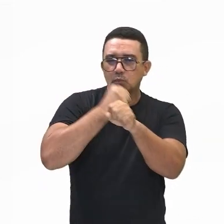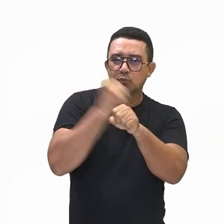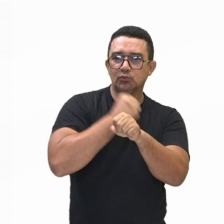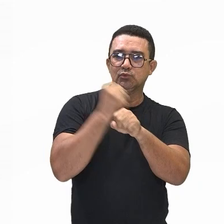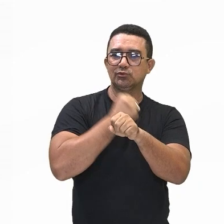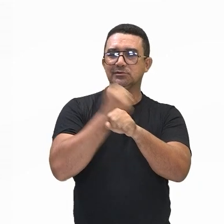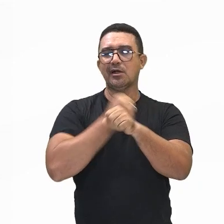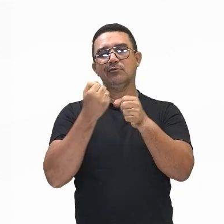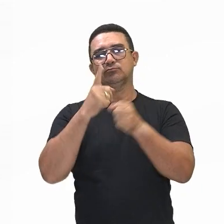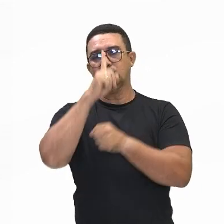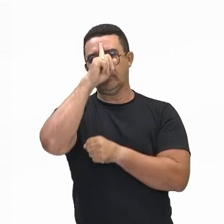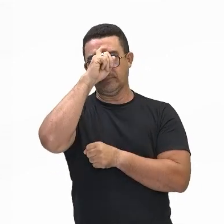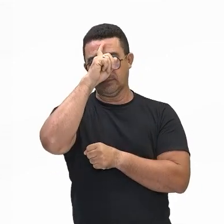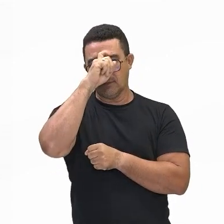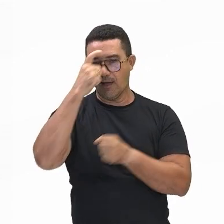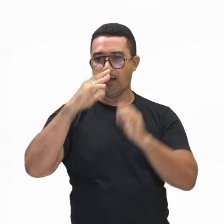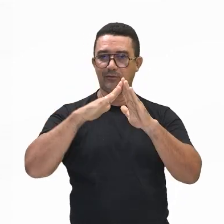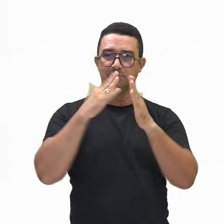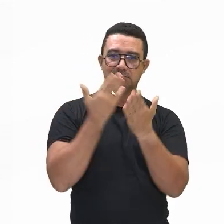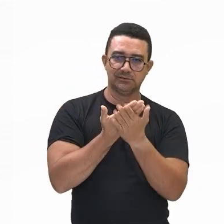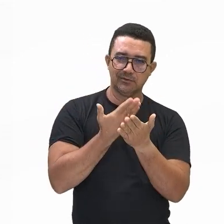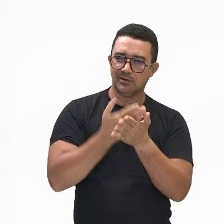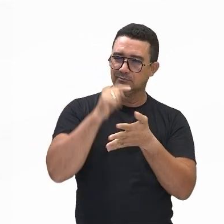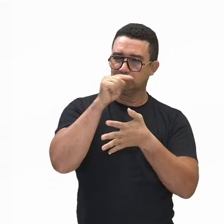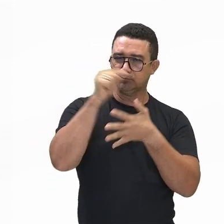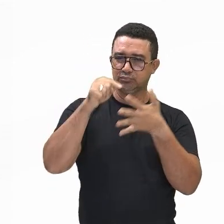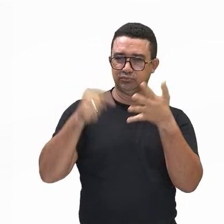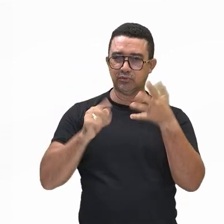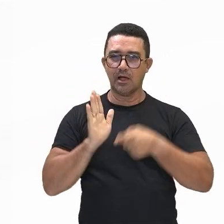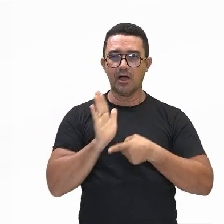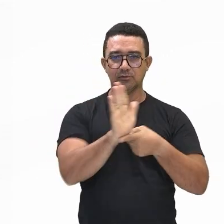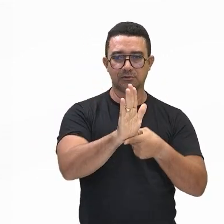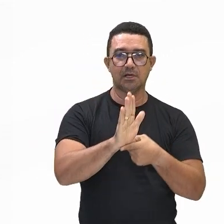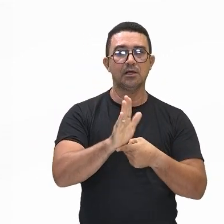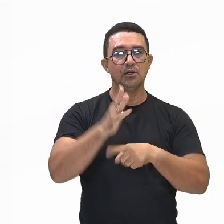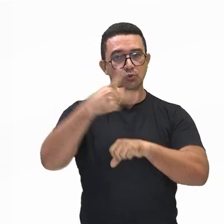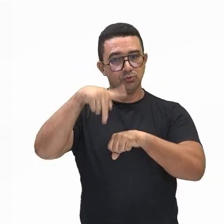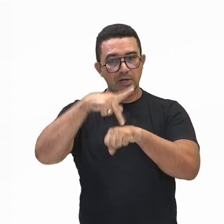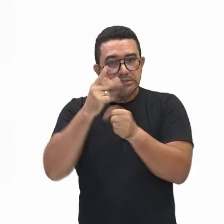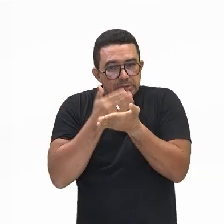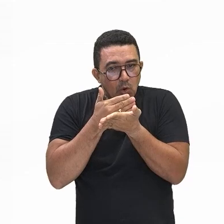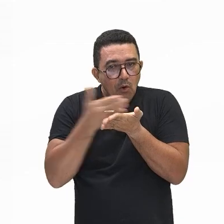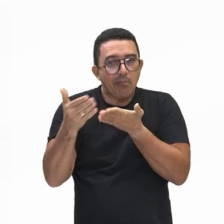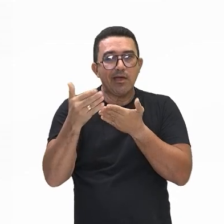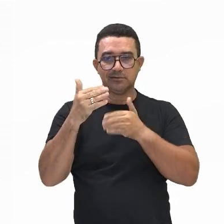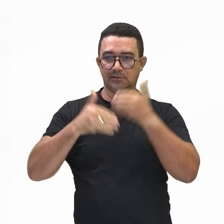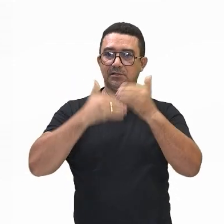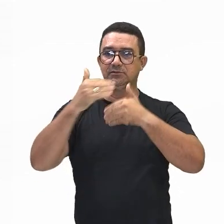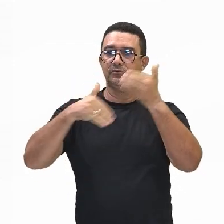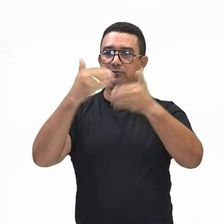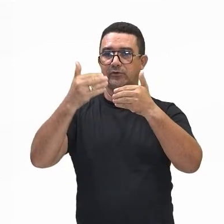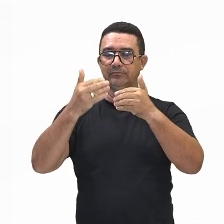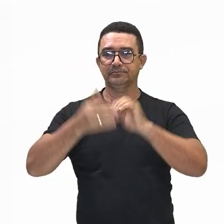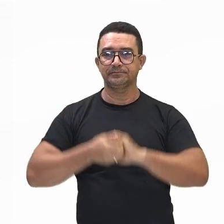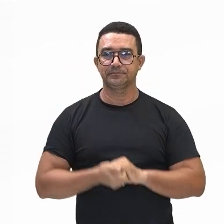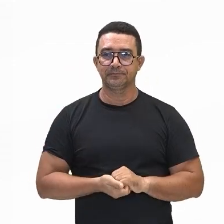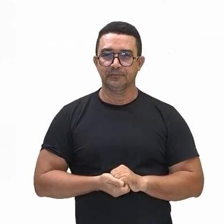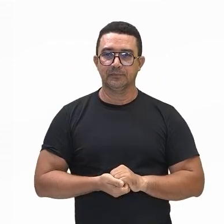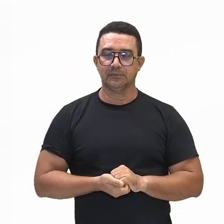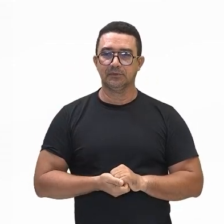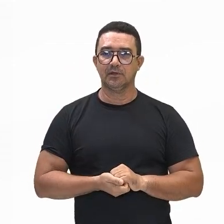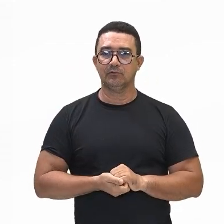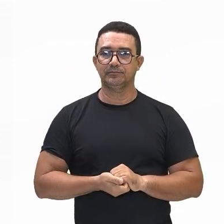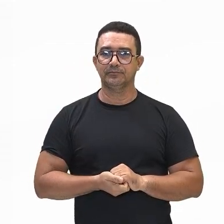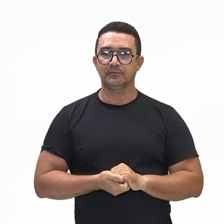de hospitais, de escolas, para realmente ajudar os países emergentes a se desenvolverem cada vez mais, né? Construção